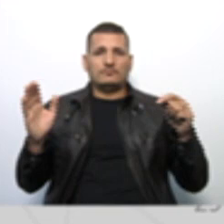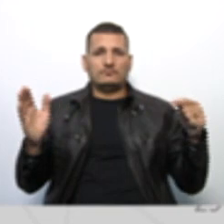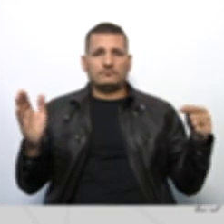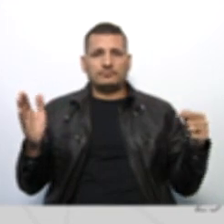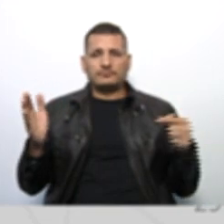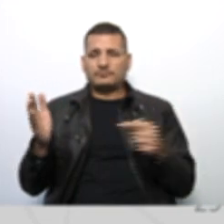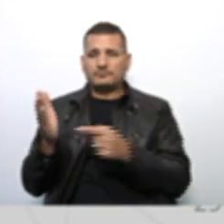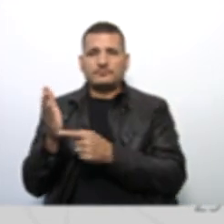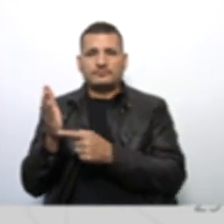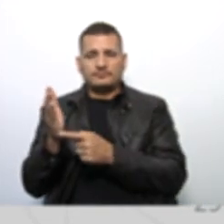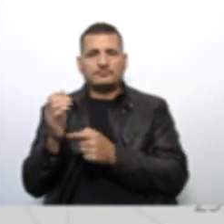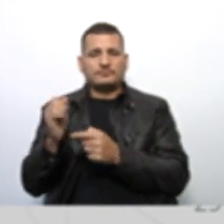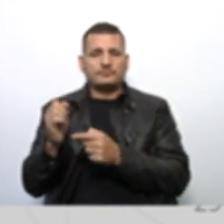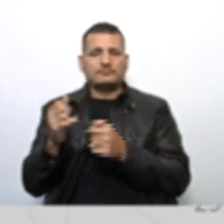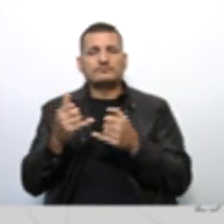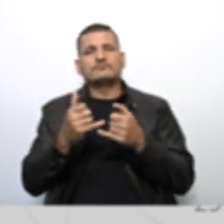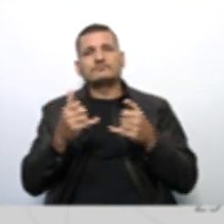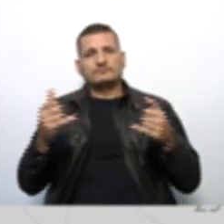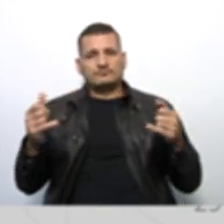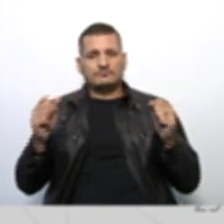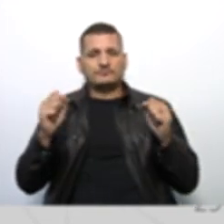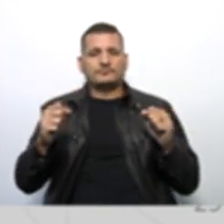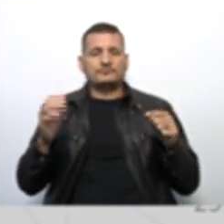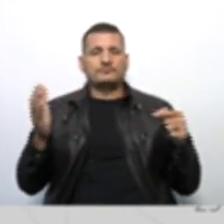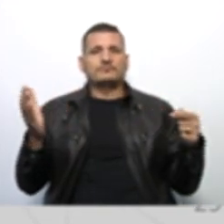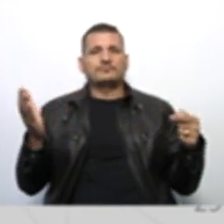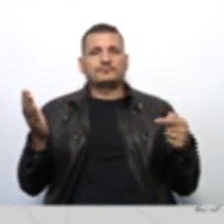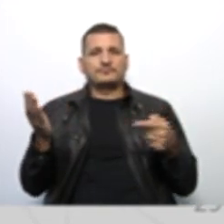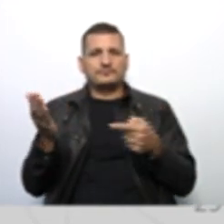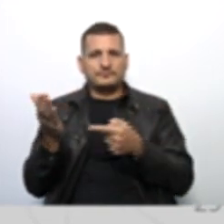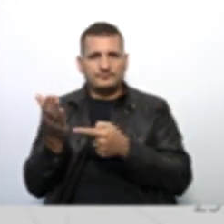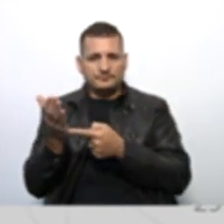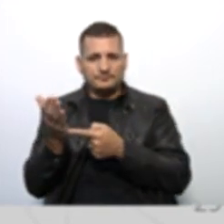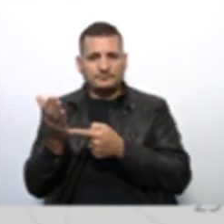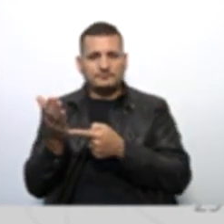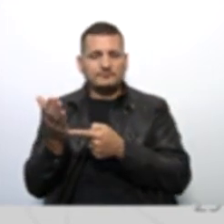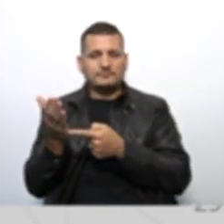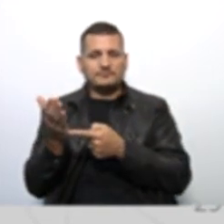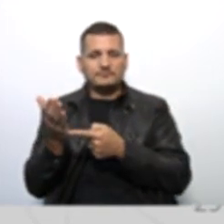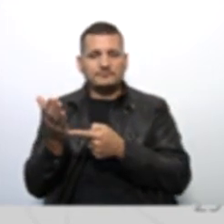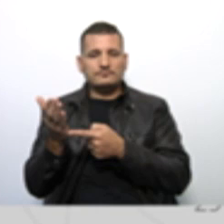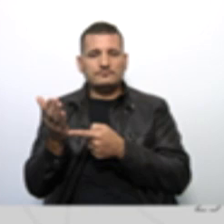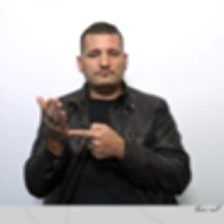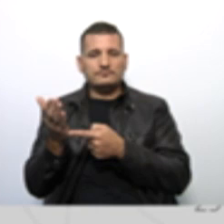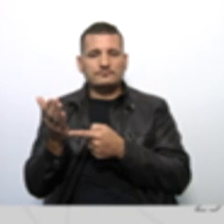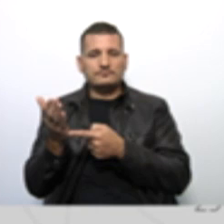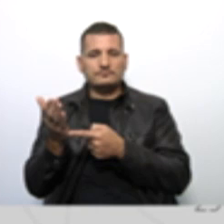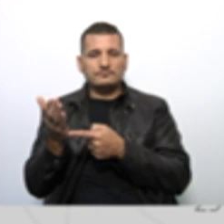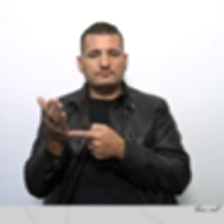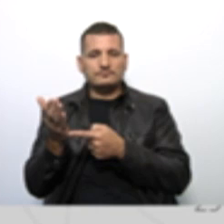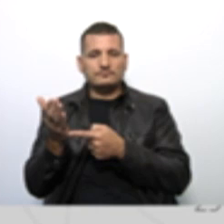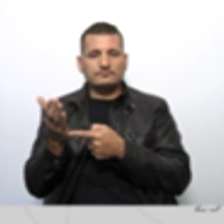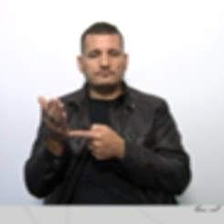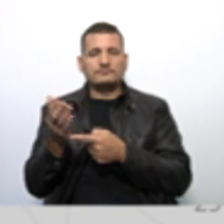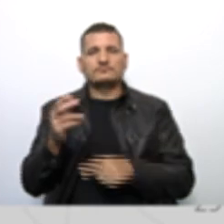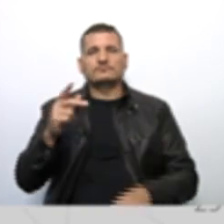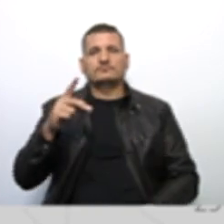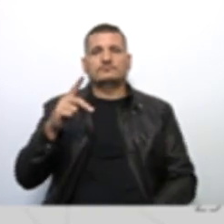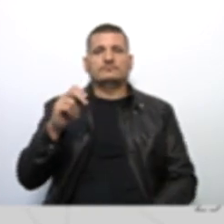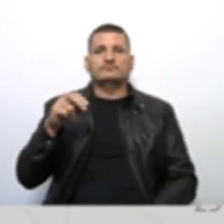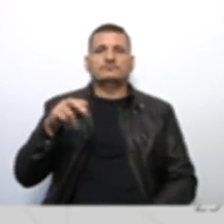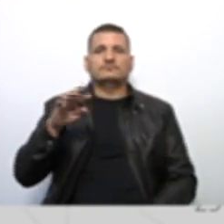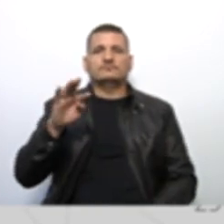um cabo, pessoal, que é esse cabinho aqui. E se eu ligar diretamente um ao outro, eu estou fazendo uma